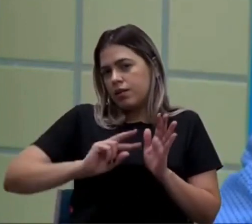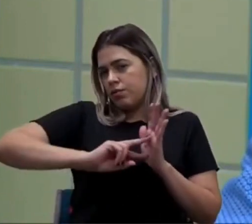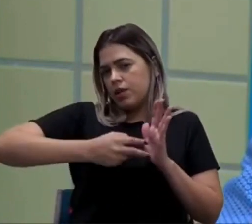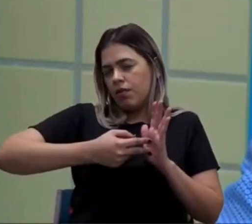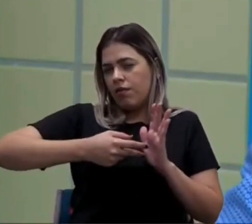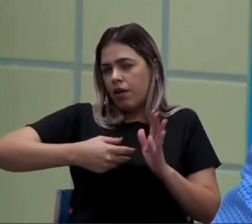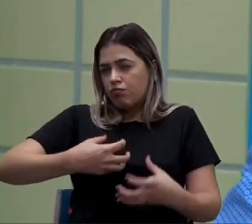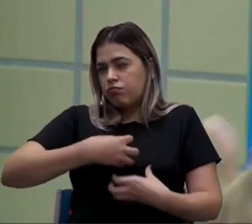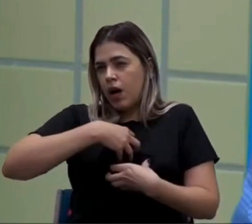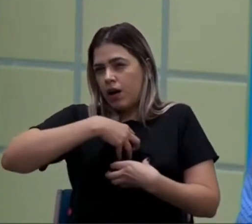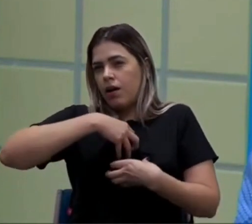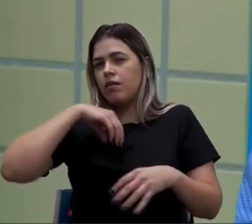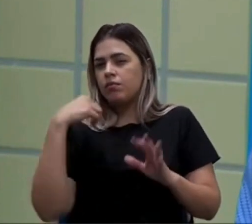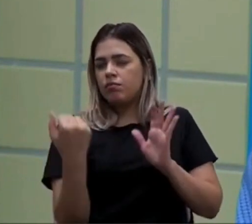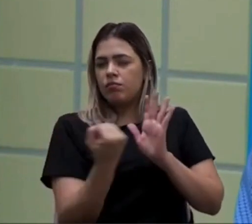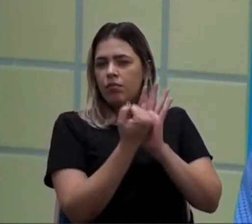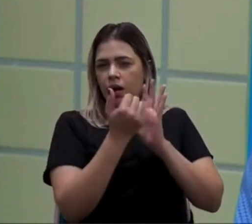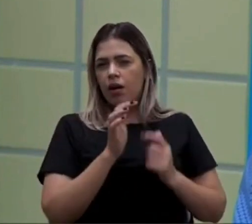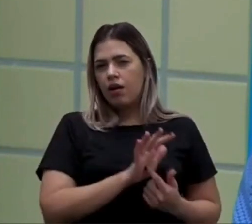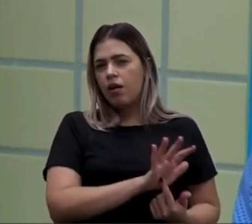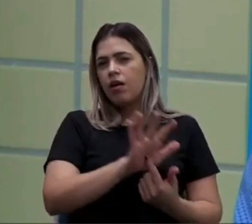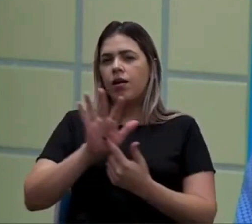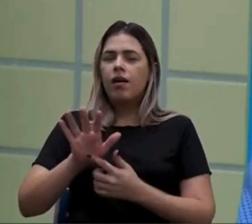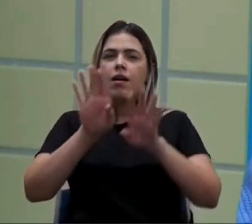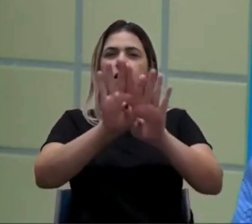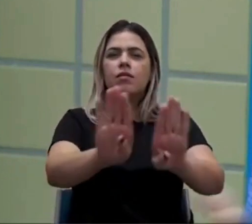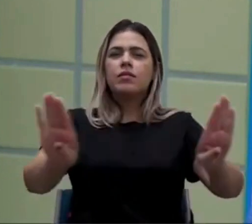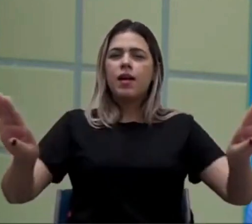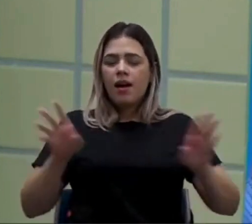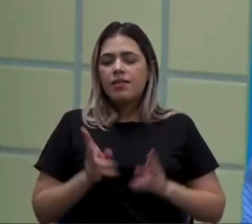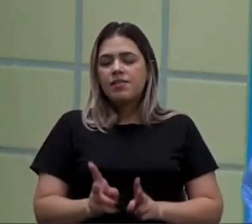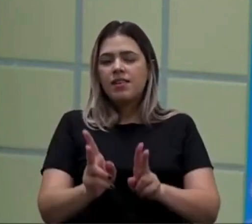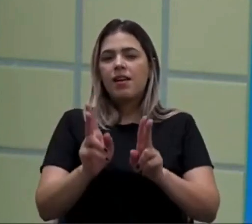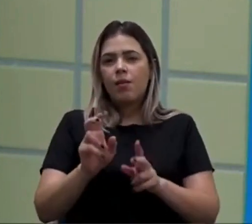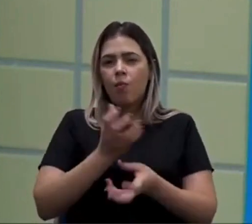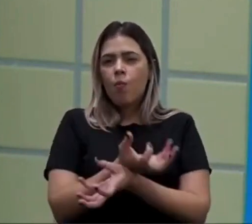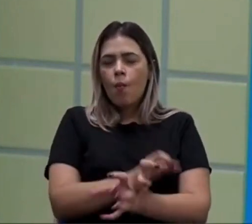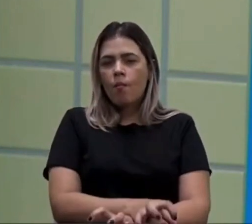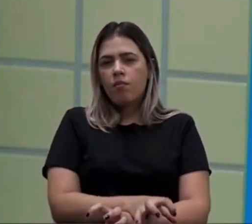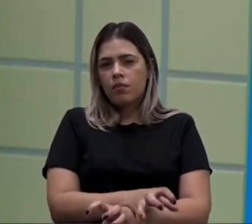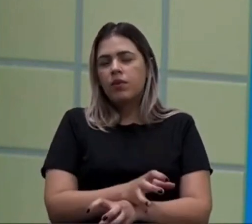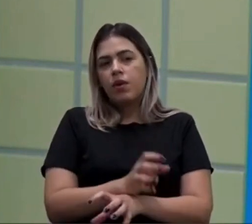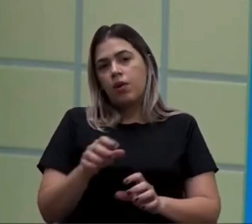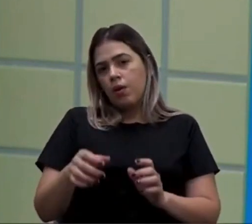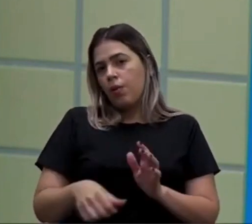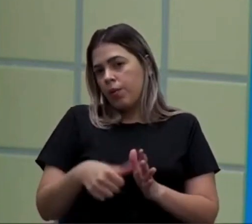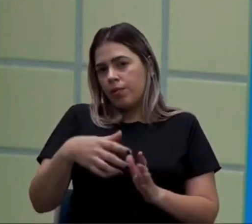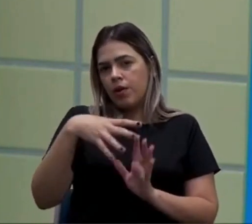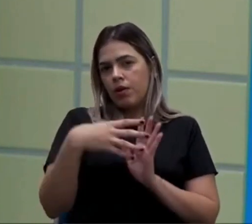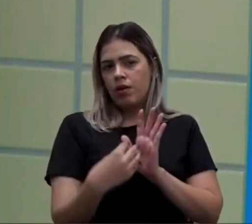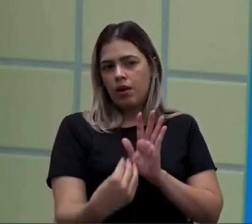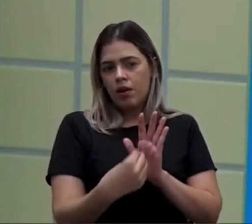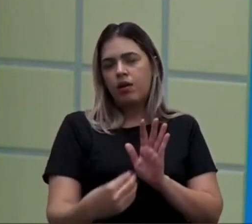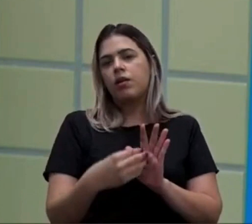marcantes que tem como cenário sempre no Sertão a gente poderia pegar como primeiro exemplo disso o sertanejo